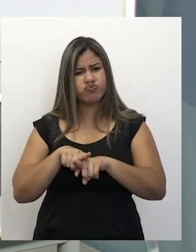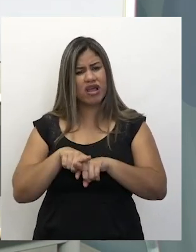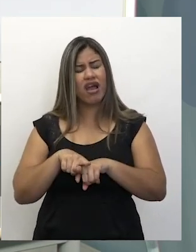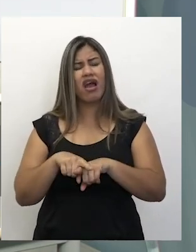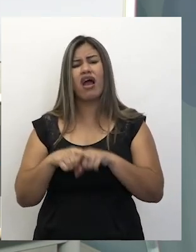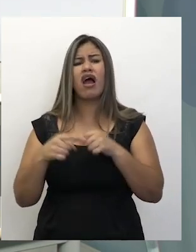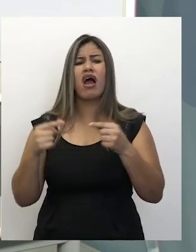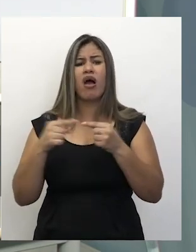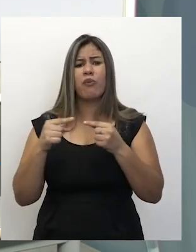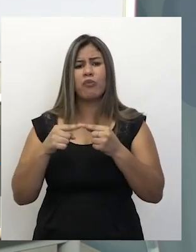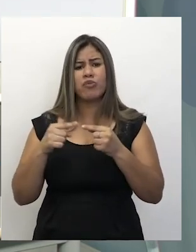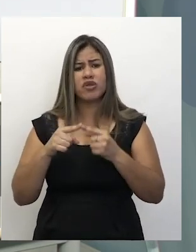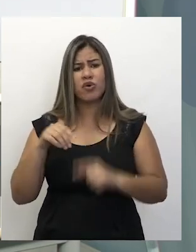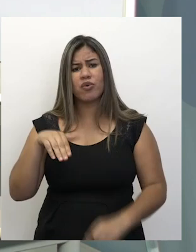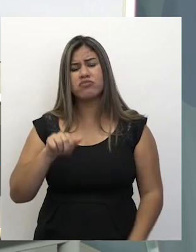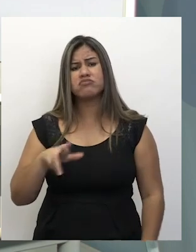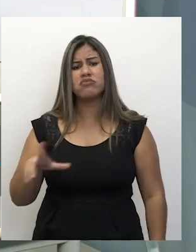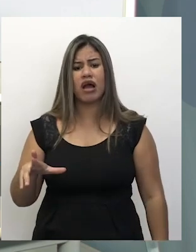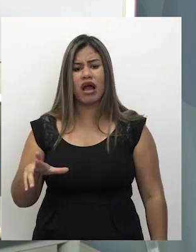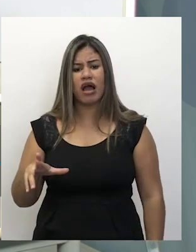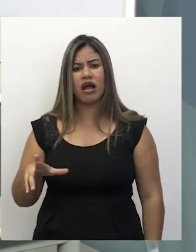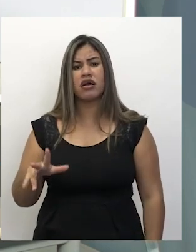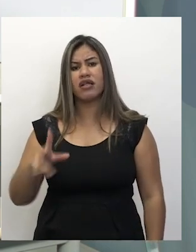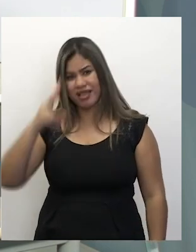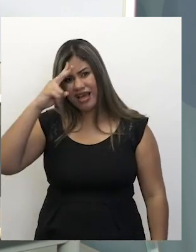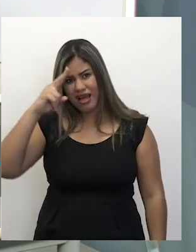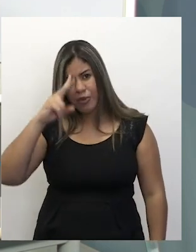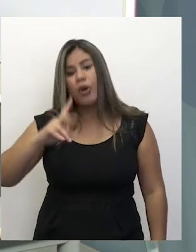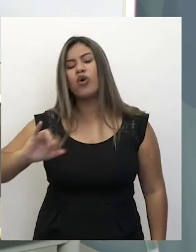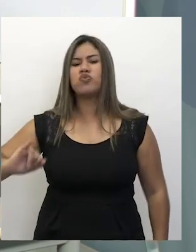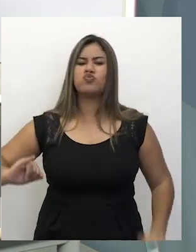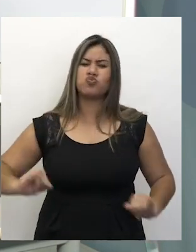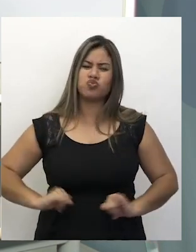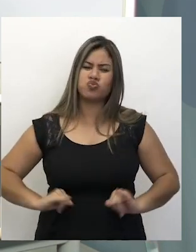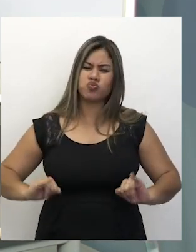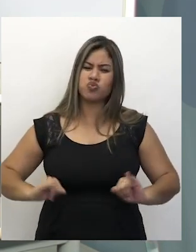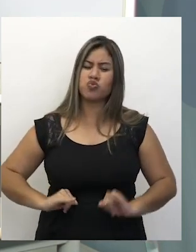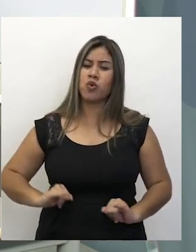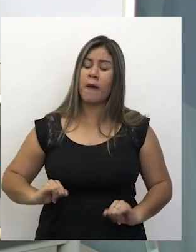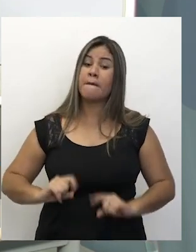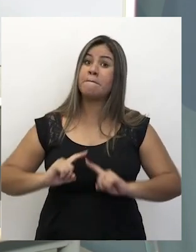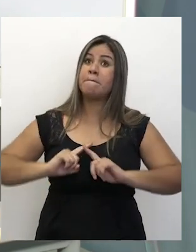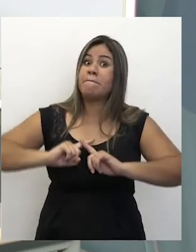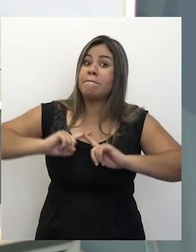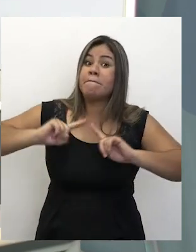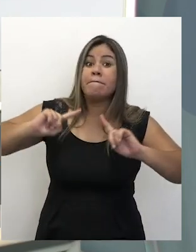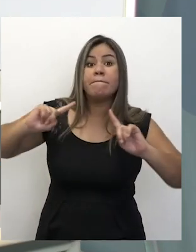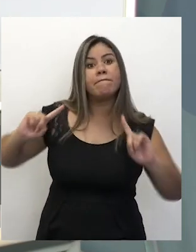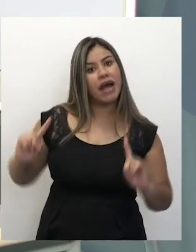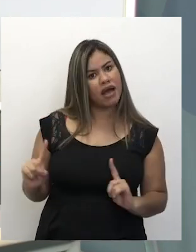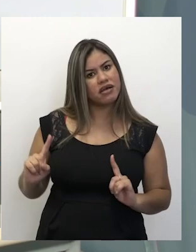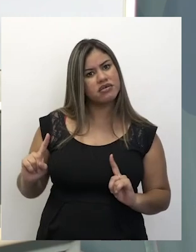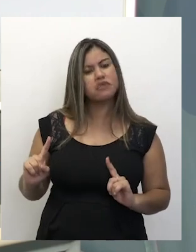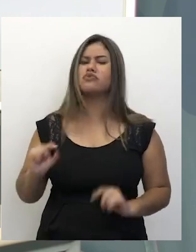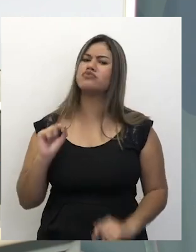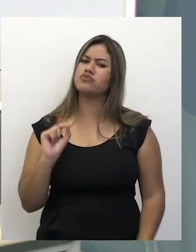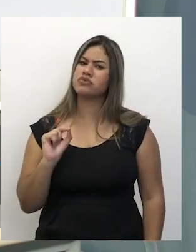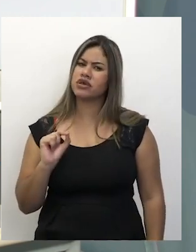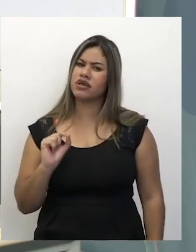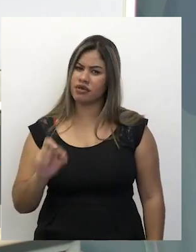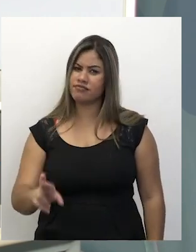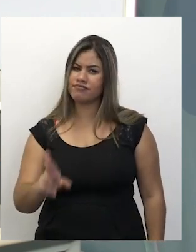apresentada pela conjunção Mas você seja ele pede sofrimento mas ele fala mas mais do que mas o que